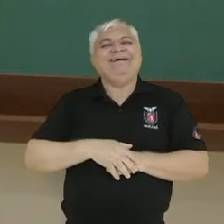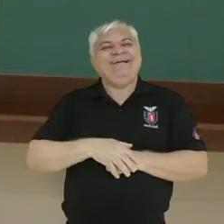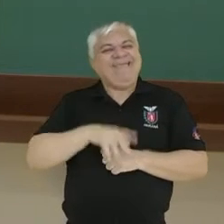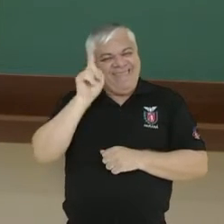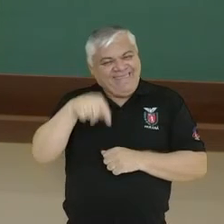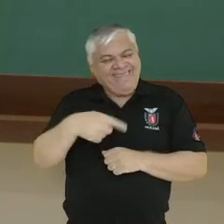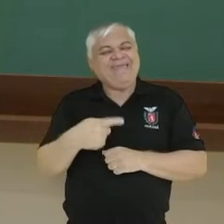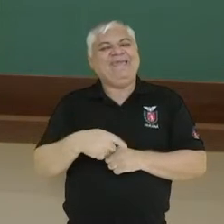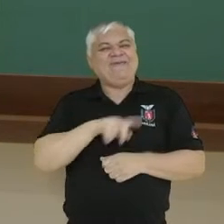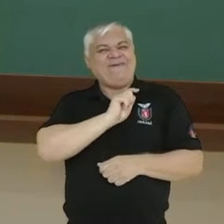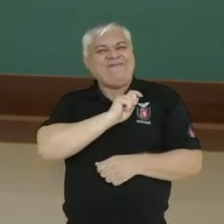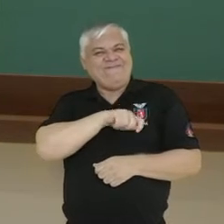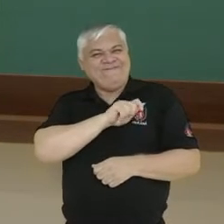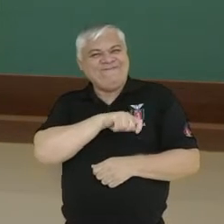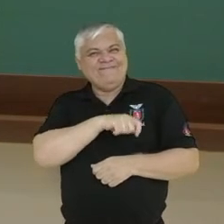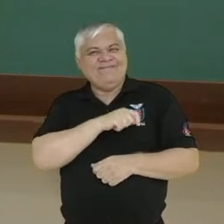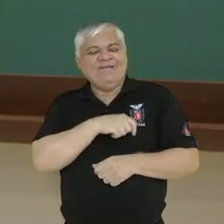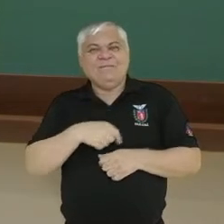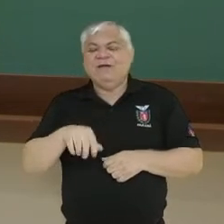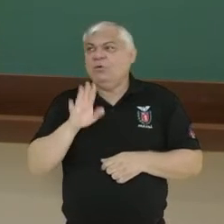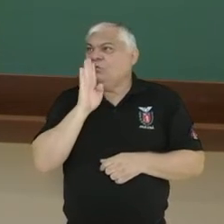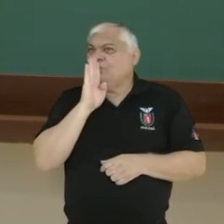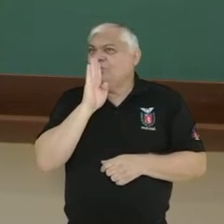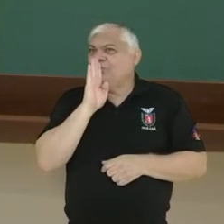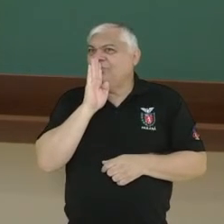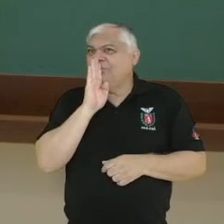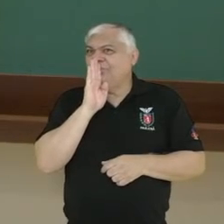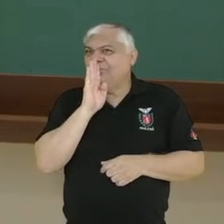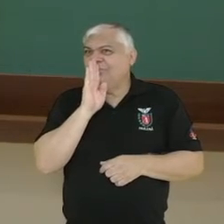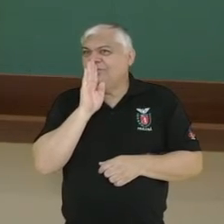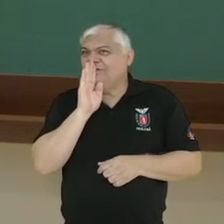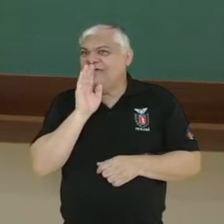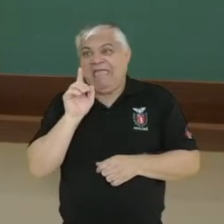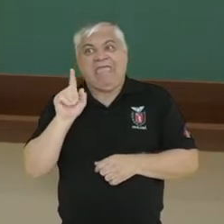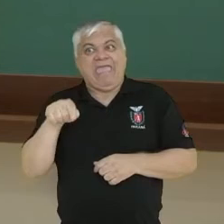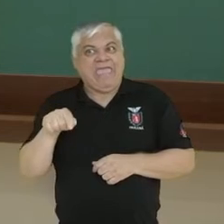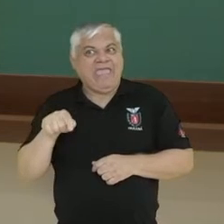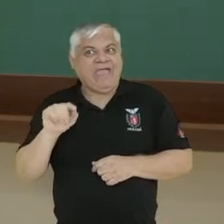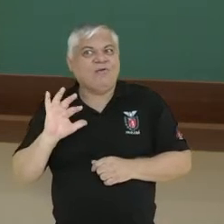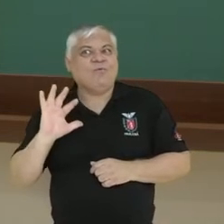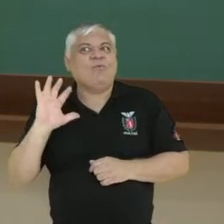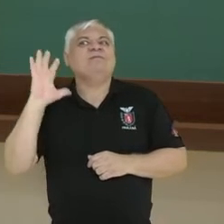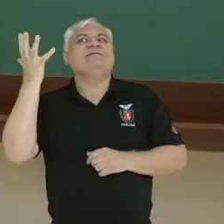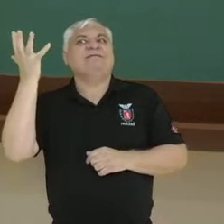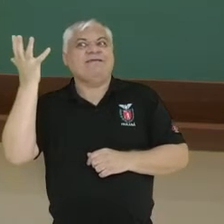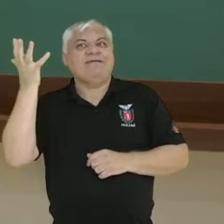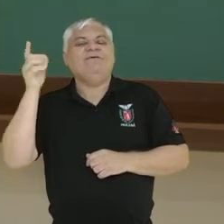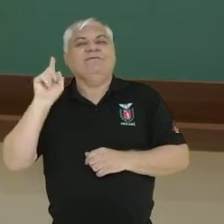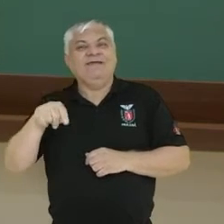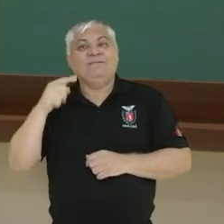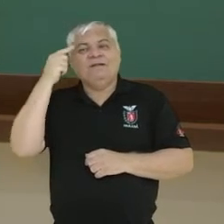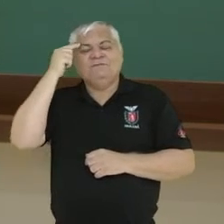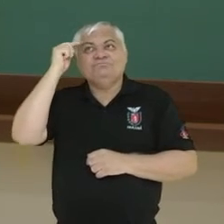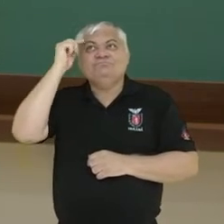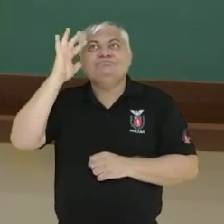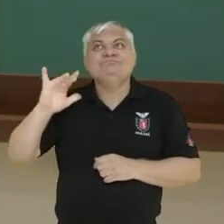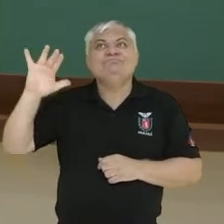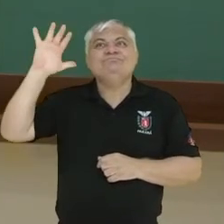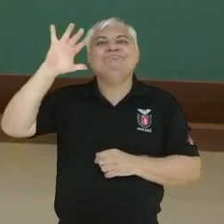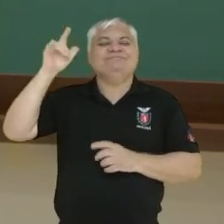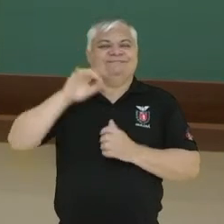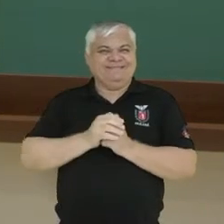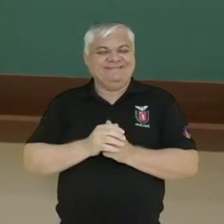alguns instantes em silêncio para as pessoas que estão ouvindo ali imaginarem o que pode ter acontecido. Então,